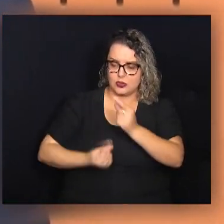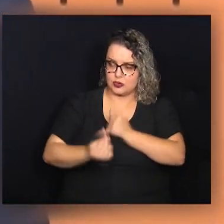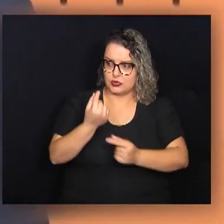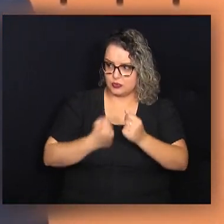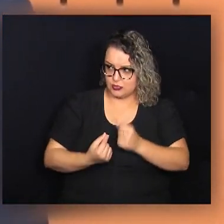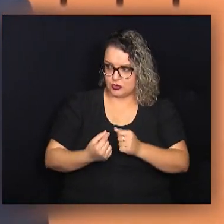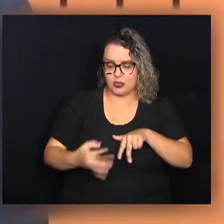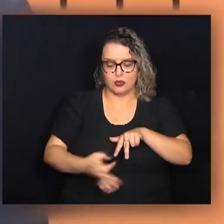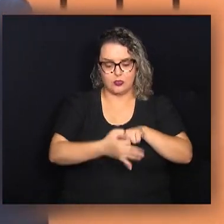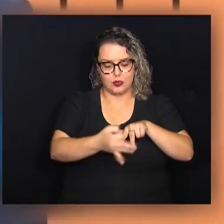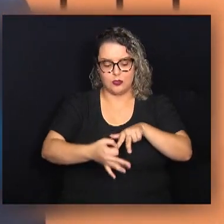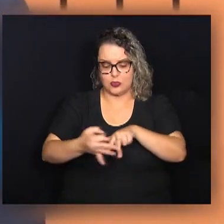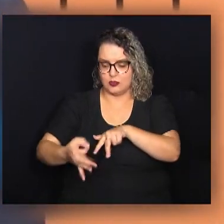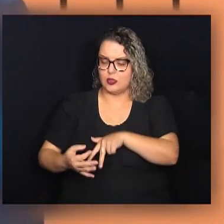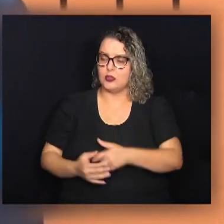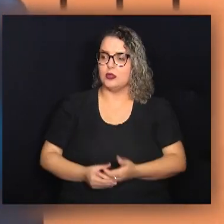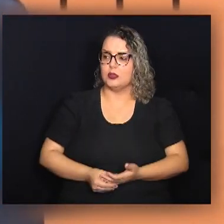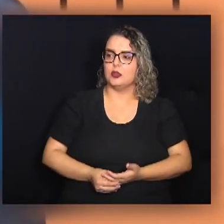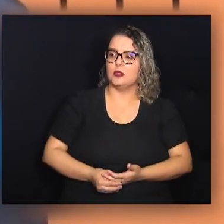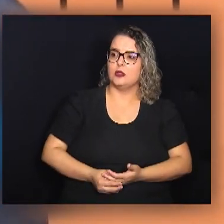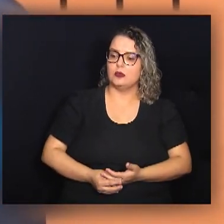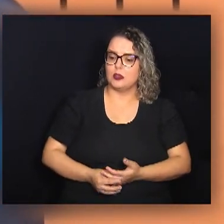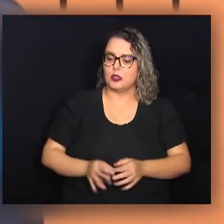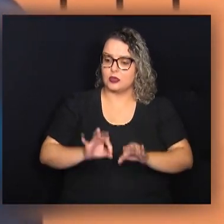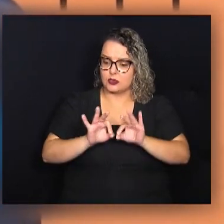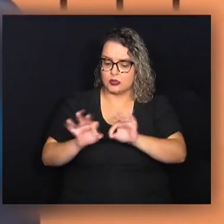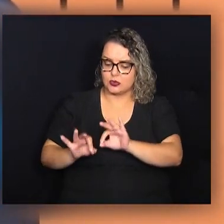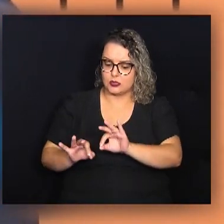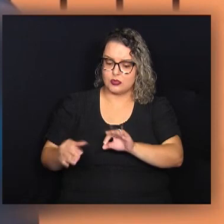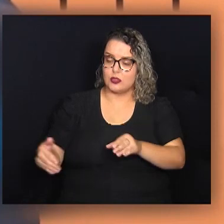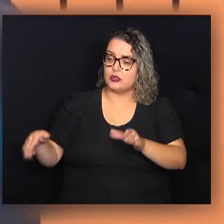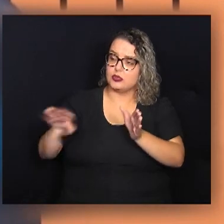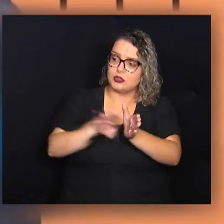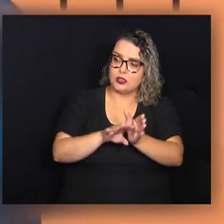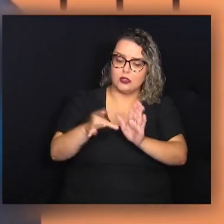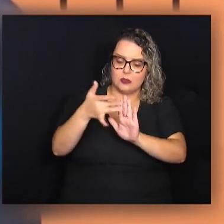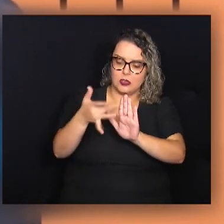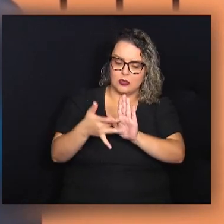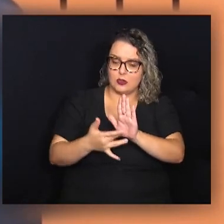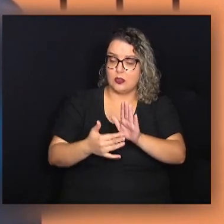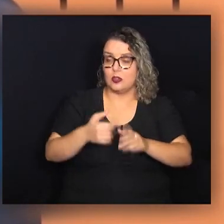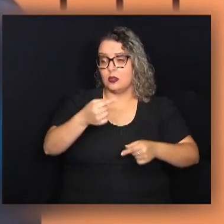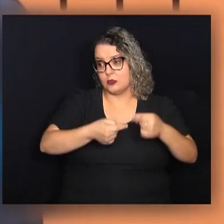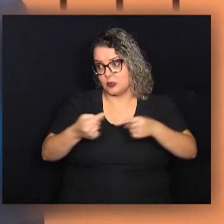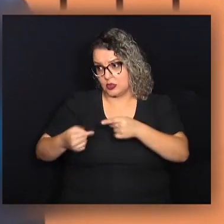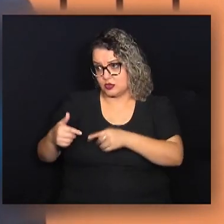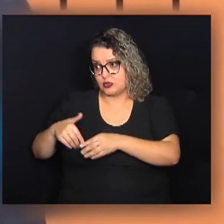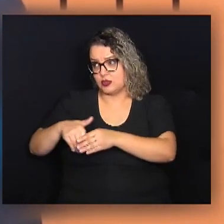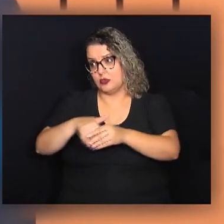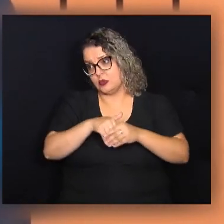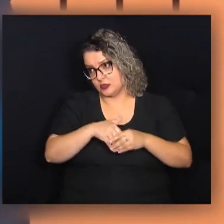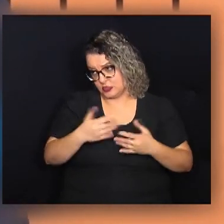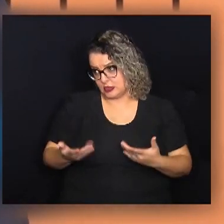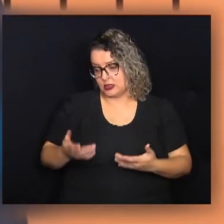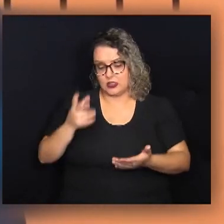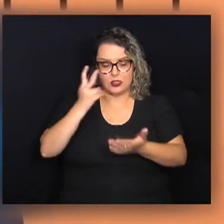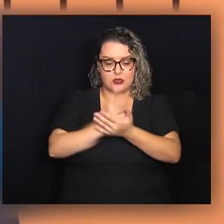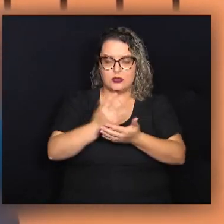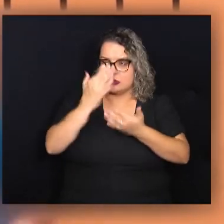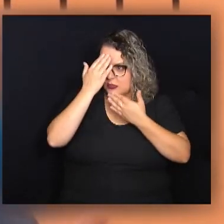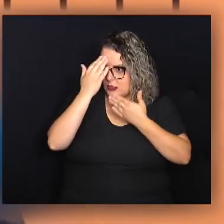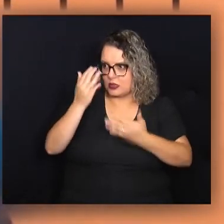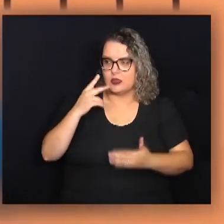os pareceres para que os projetos vá à discussão e vá à votação da Câmara. Então, eu sempre agradeço aos